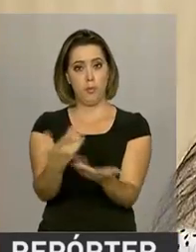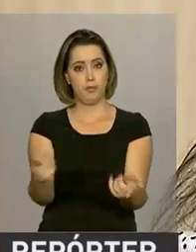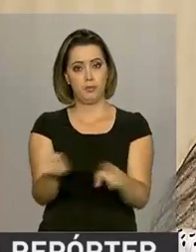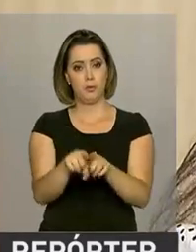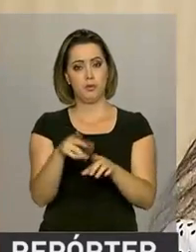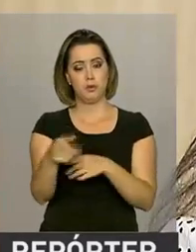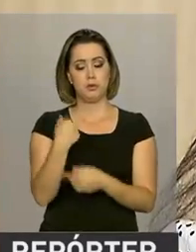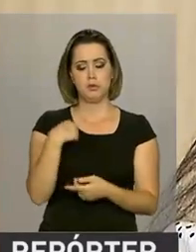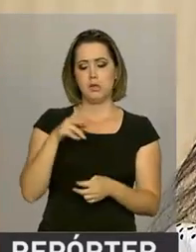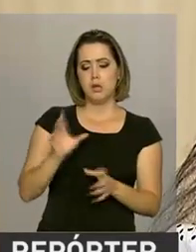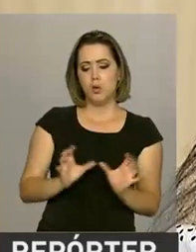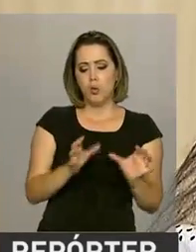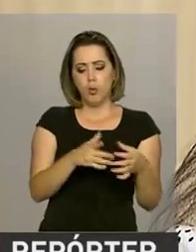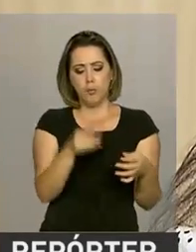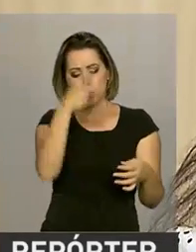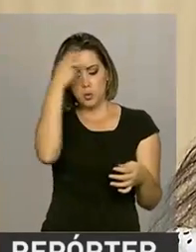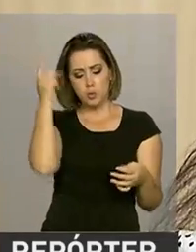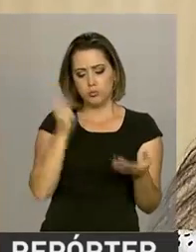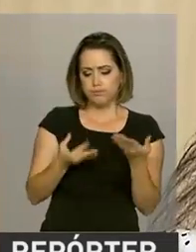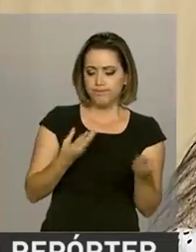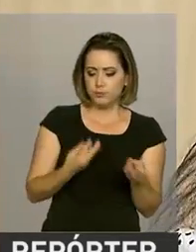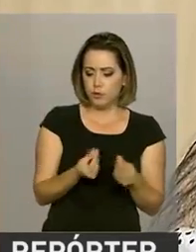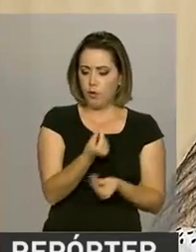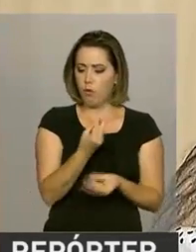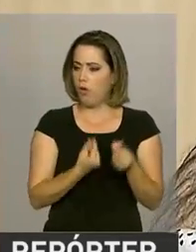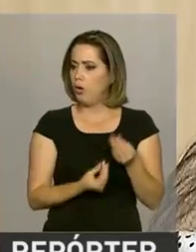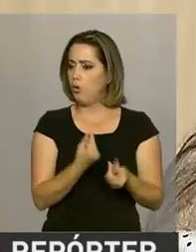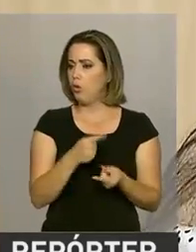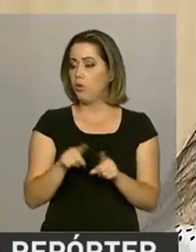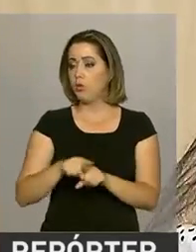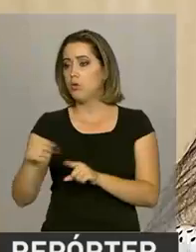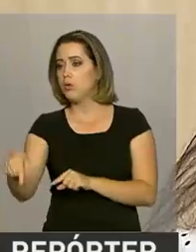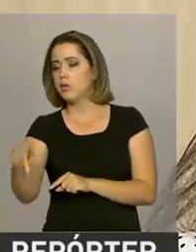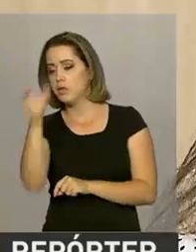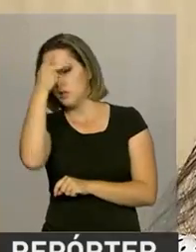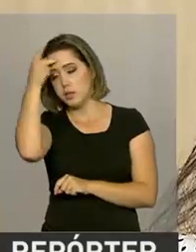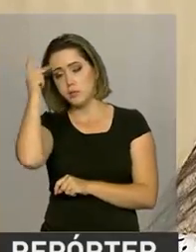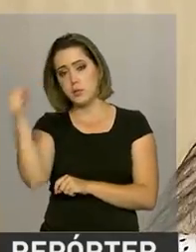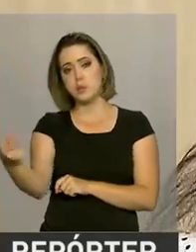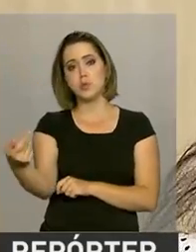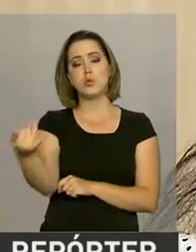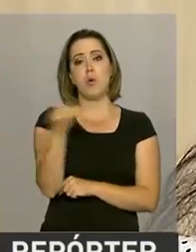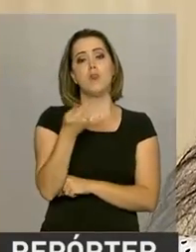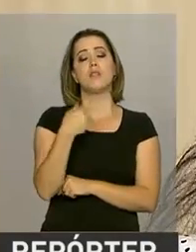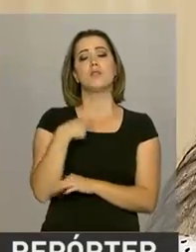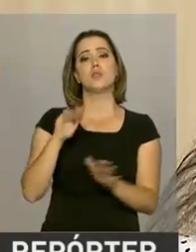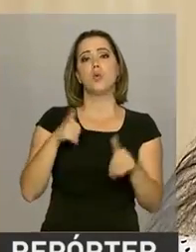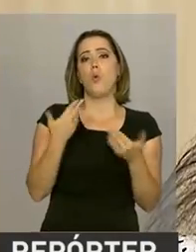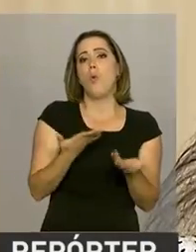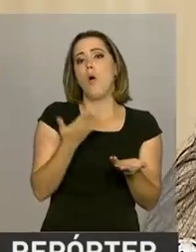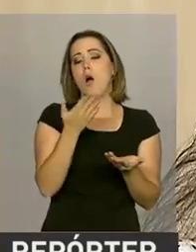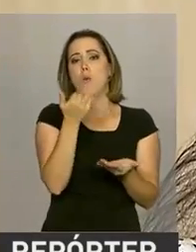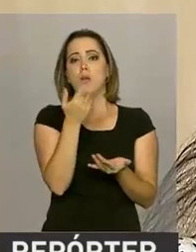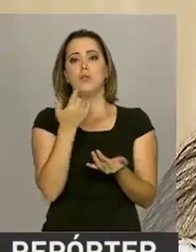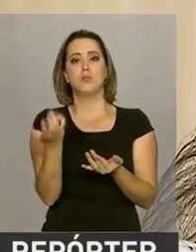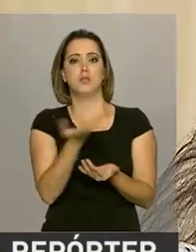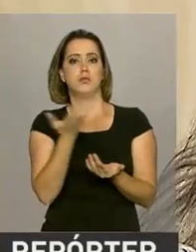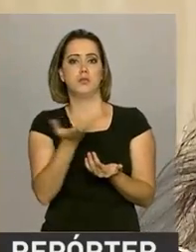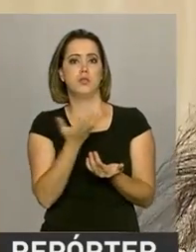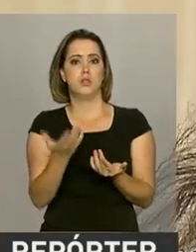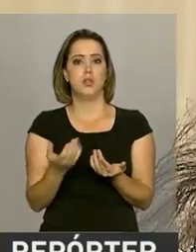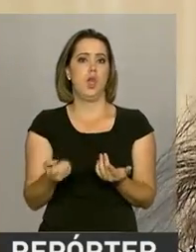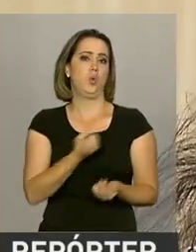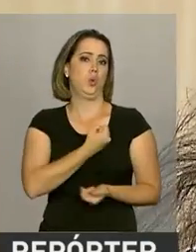custos e os consumidores também eh trazem as demandas né de que tipo de de alimento né